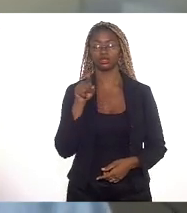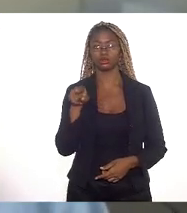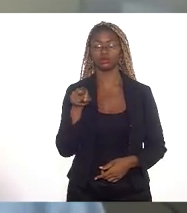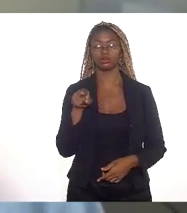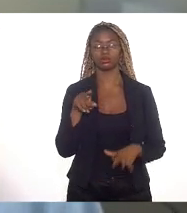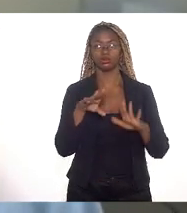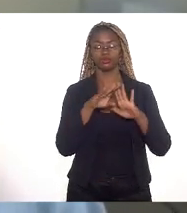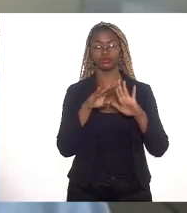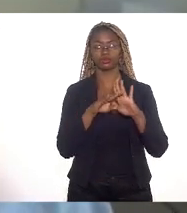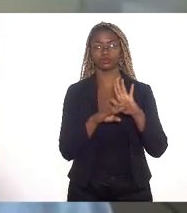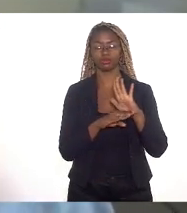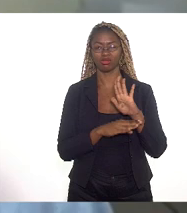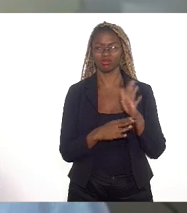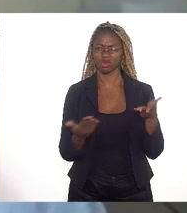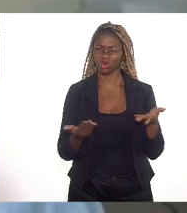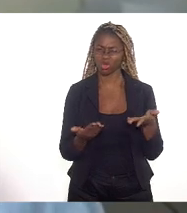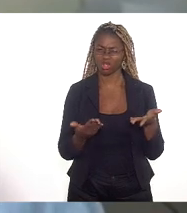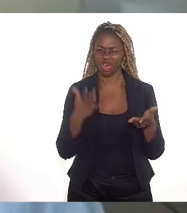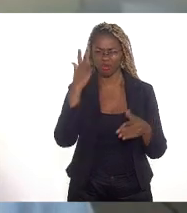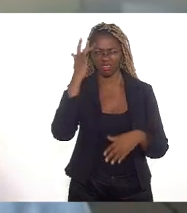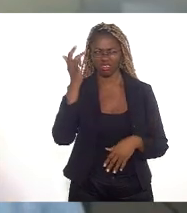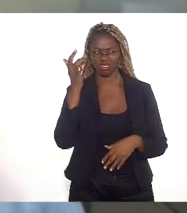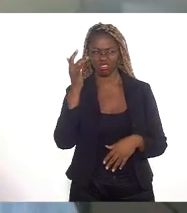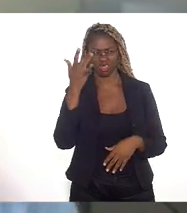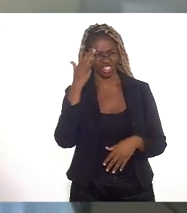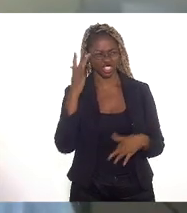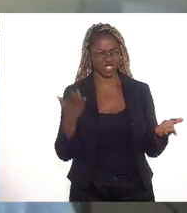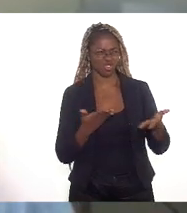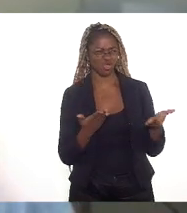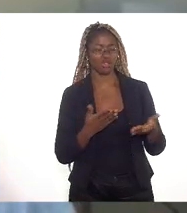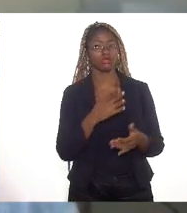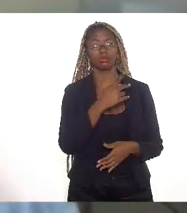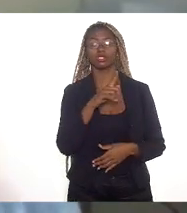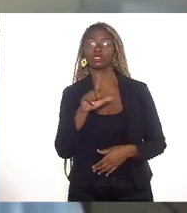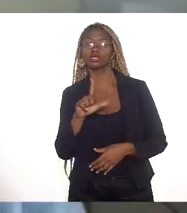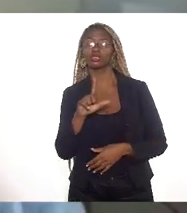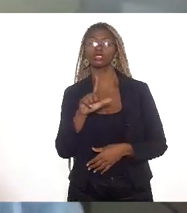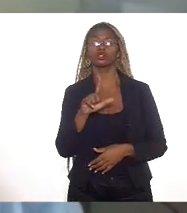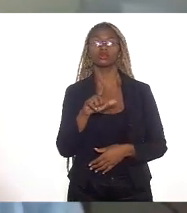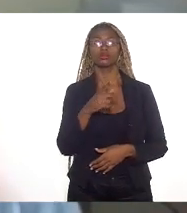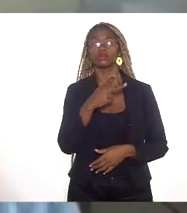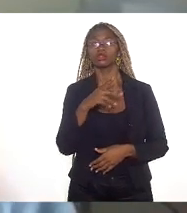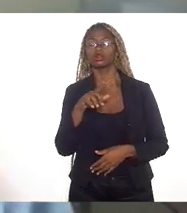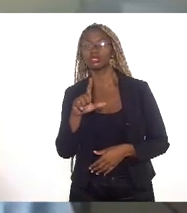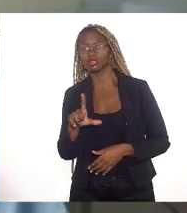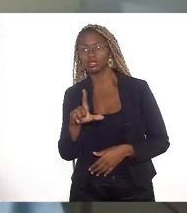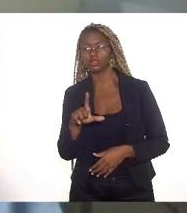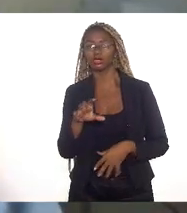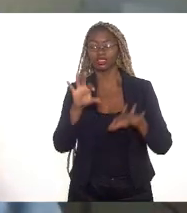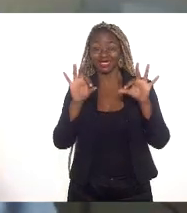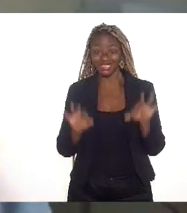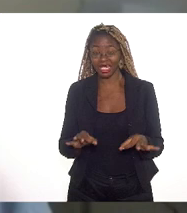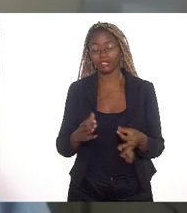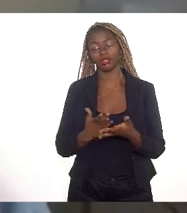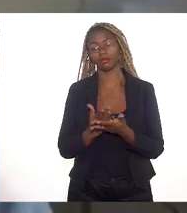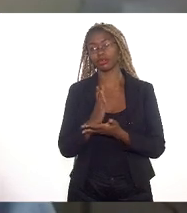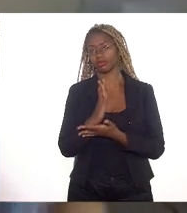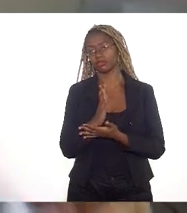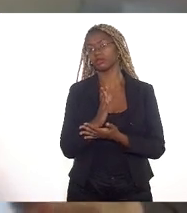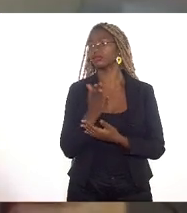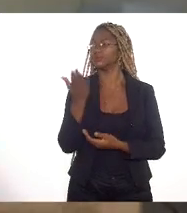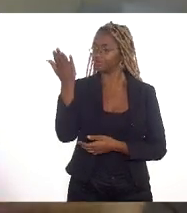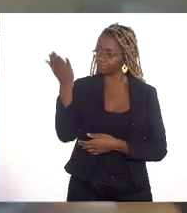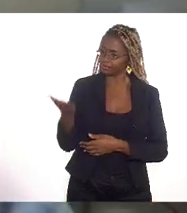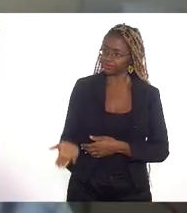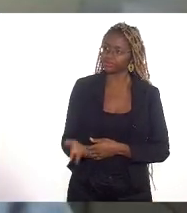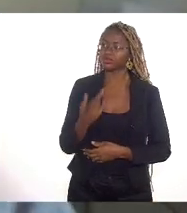está na pauta de hoje ou amanhã, de hoje, um projeto de lei que seguramente será aprovado, porque a Vossa Excelência